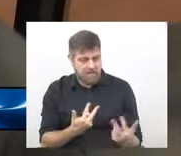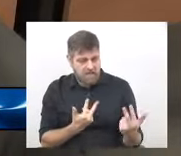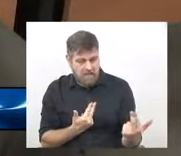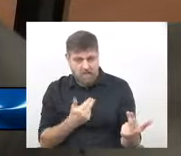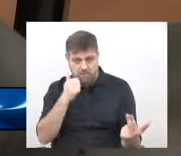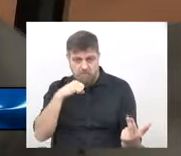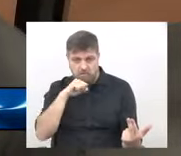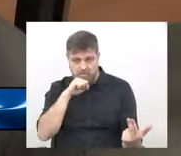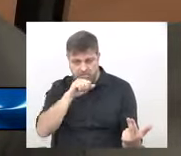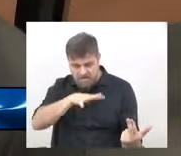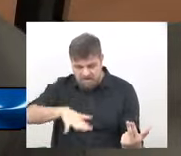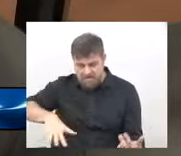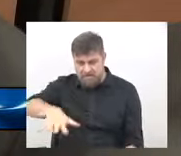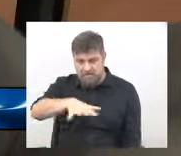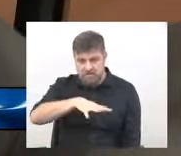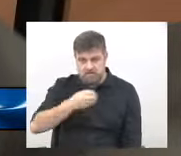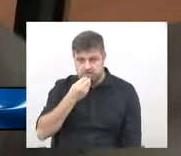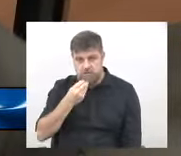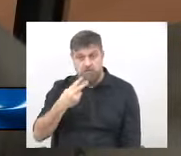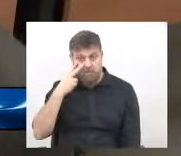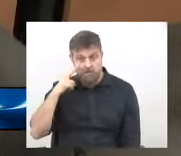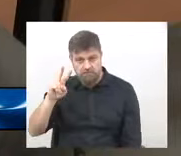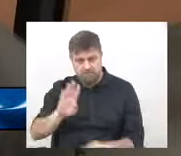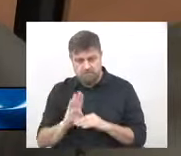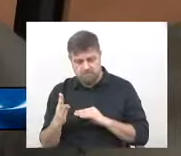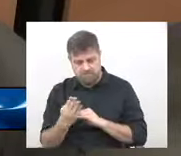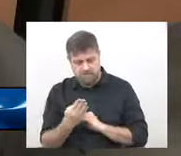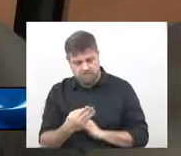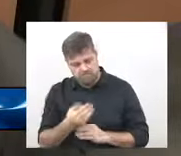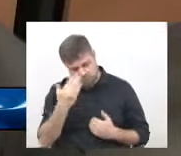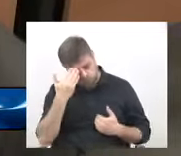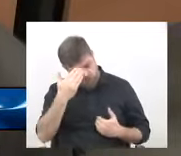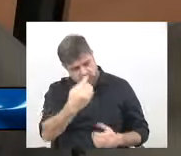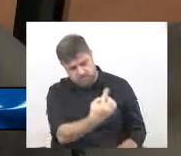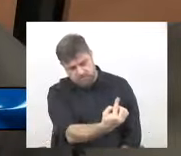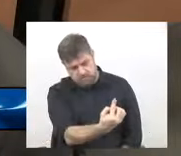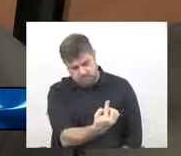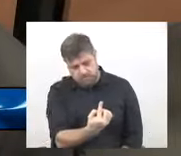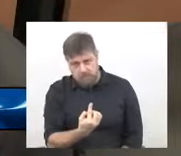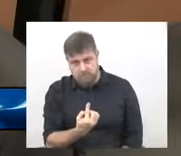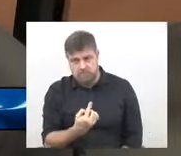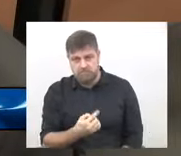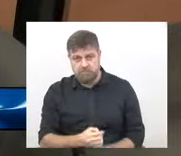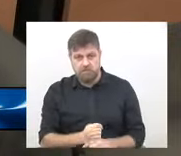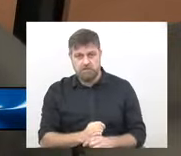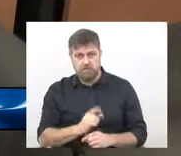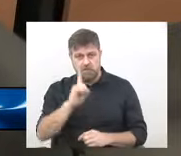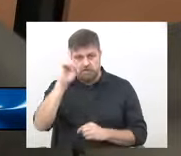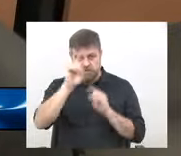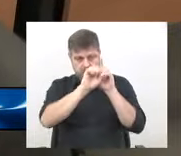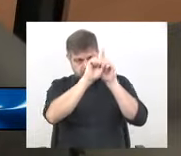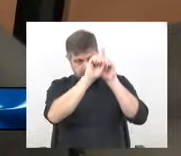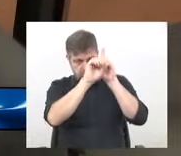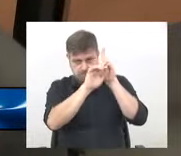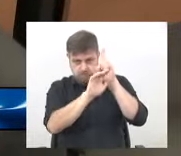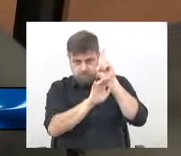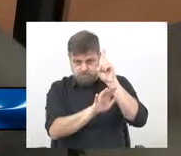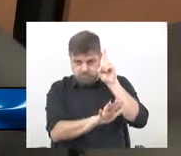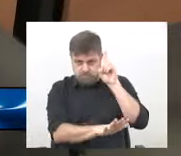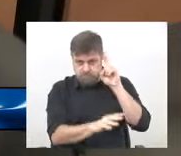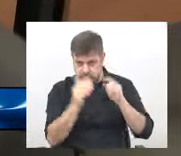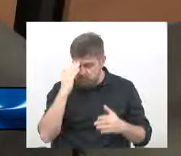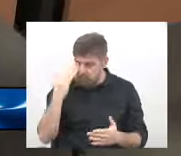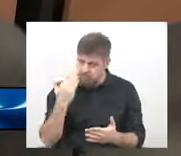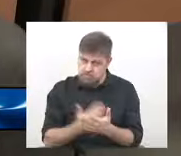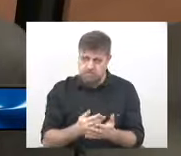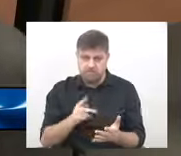mãezona na região lá da Vila Boa Vista. Obrigado pela presença e que Deus abençoe vocês sempre. E eu tenho certeza